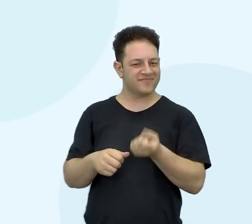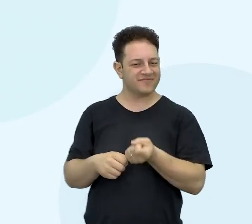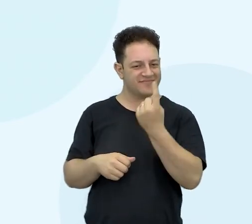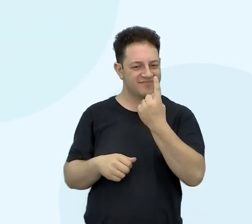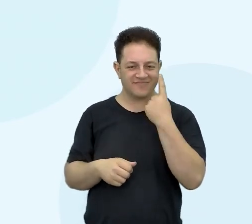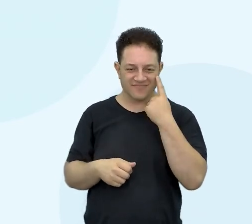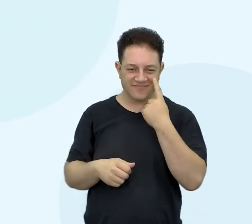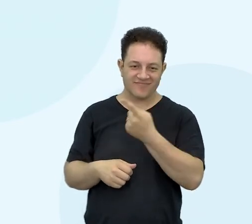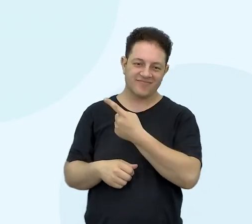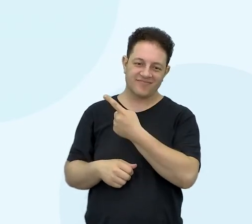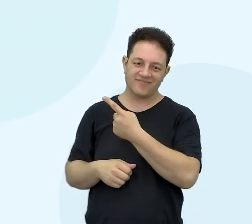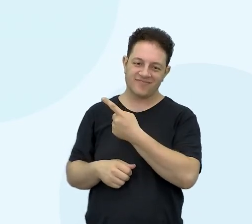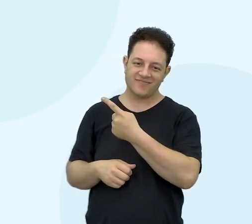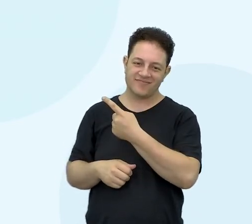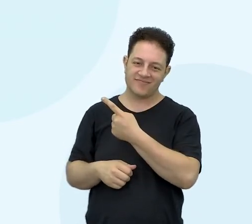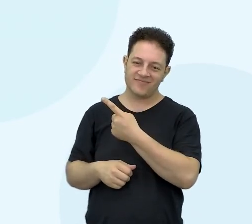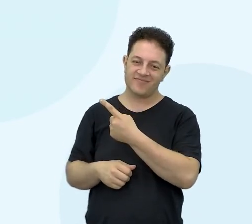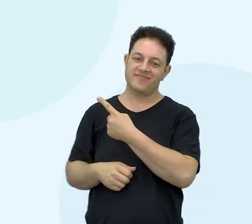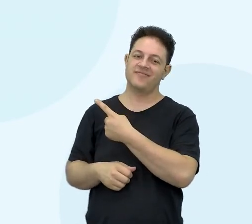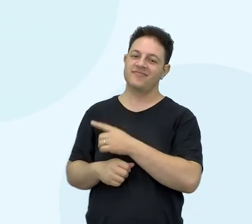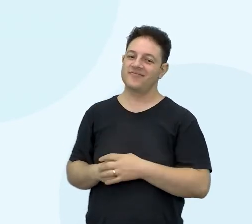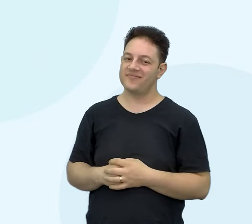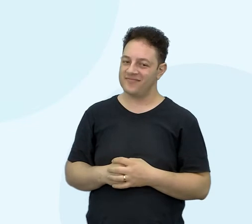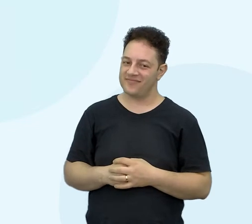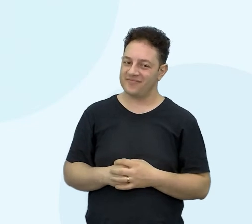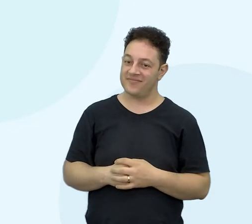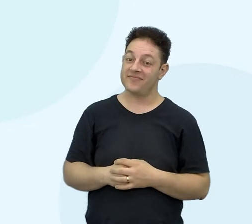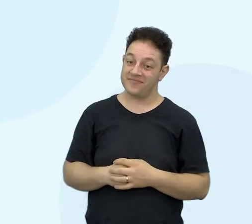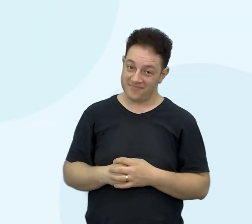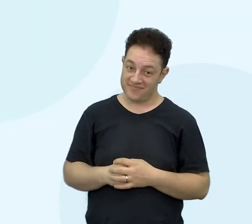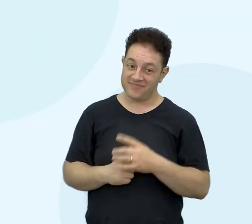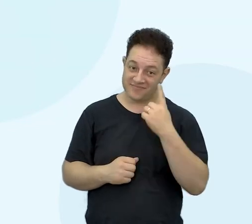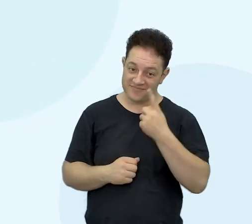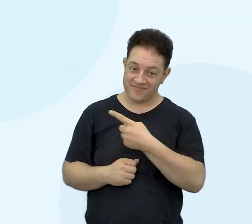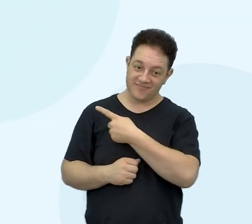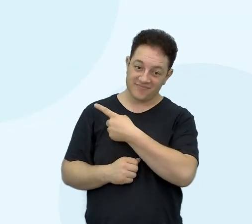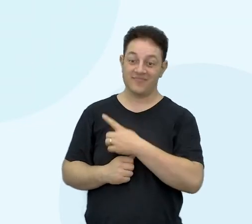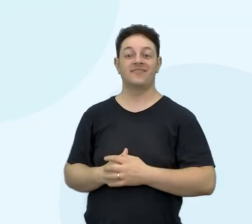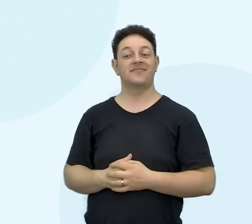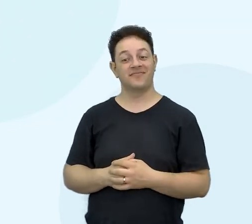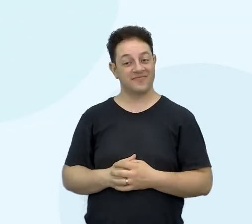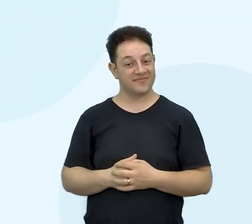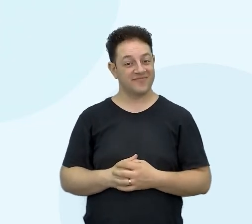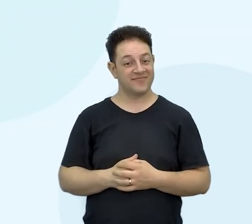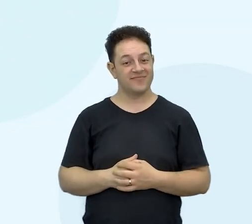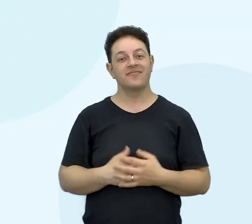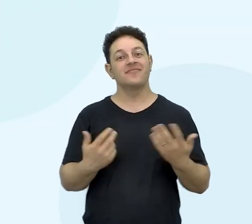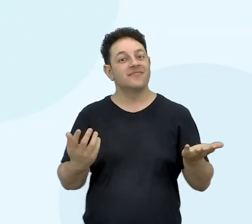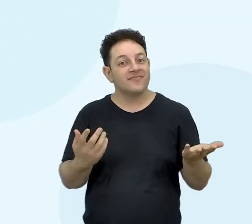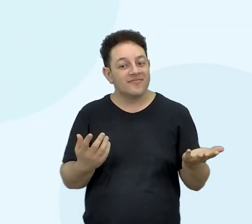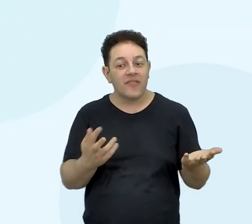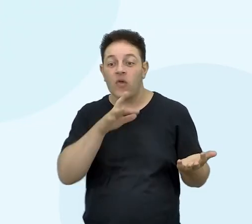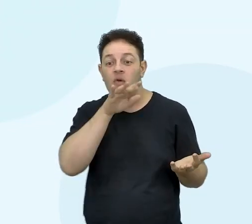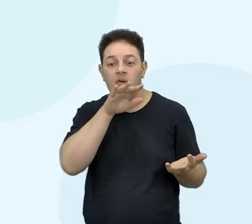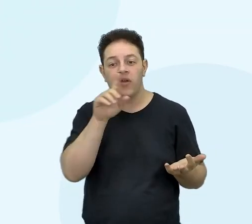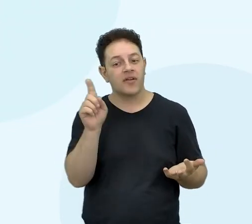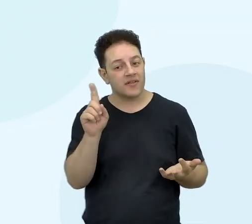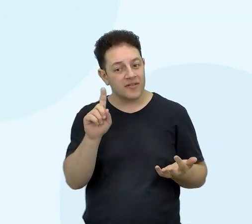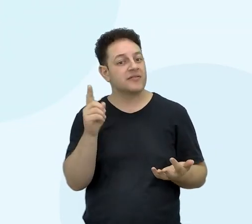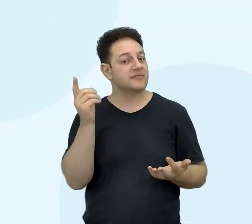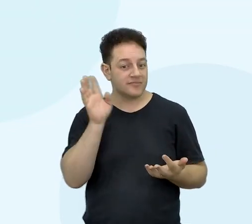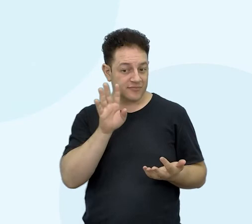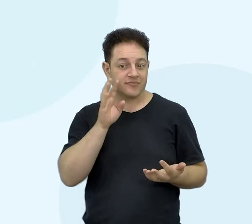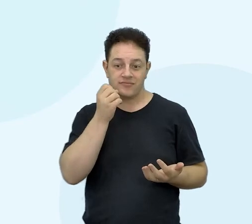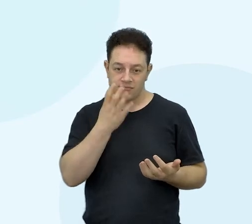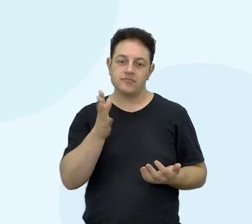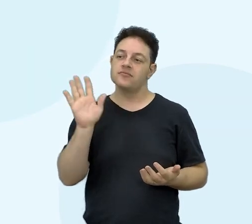né? Ó, acendendo aqui o meu LEDzinho dentro de uma garrafa Litro de Luz. A ideia não é bem essa, não é